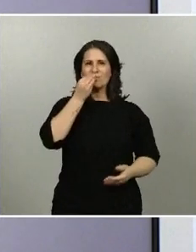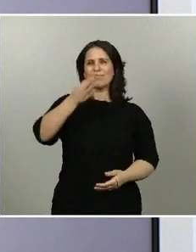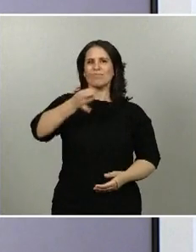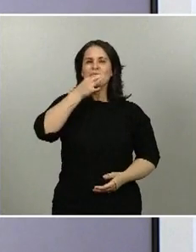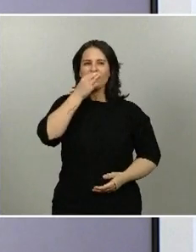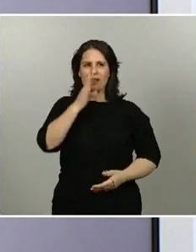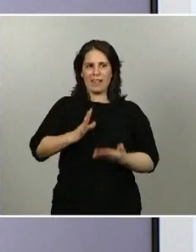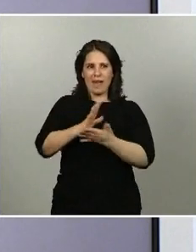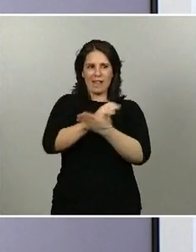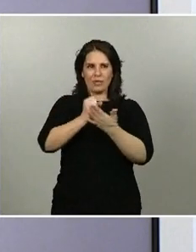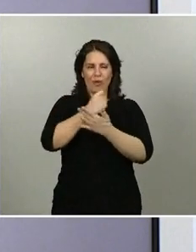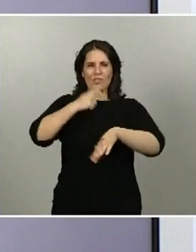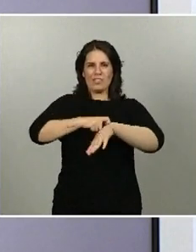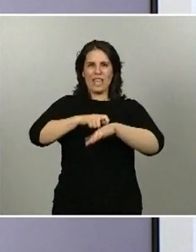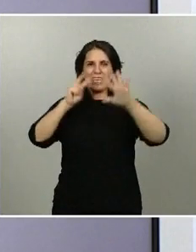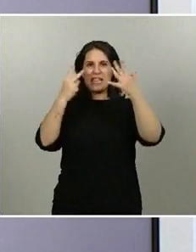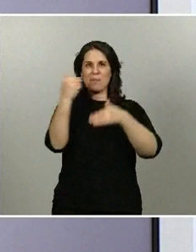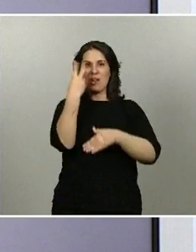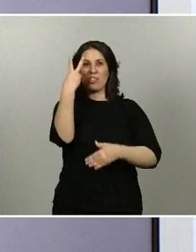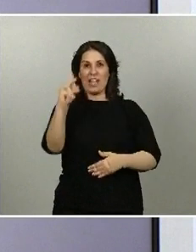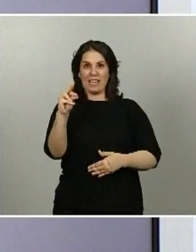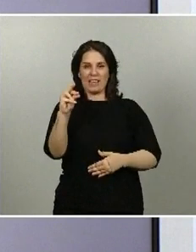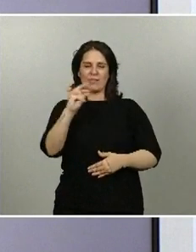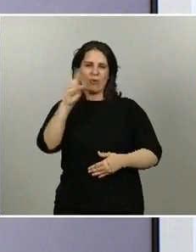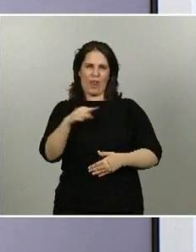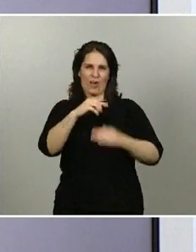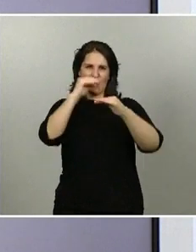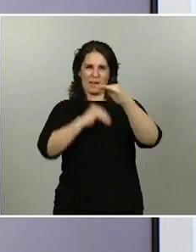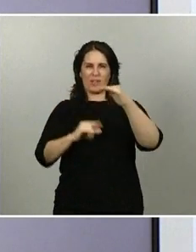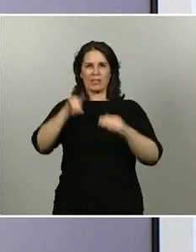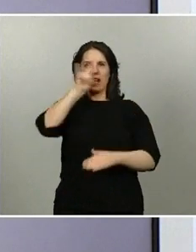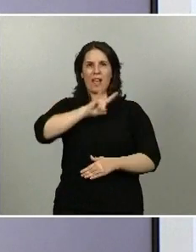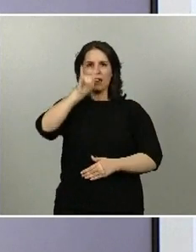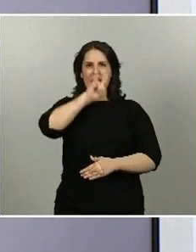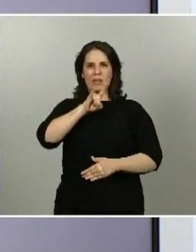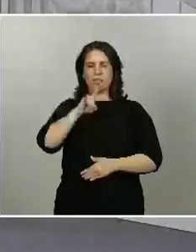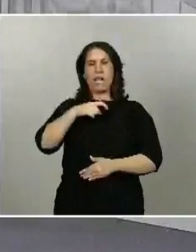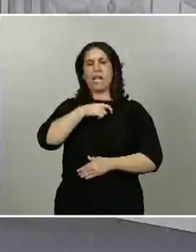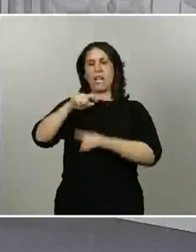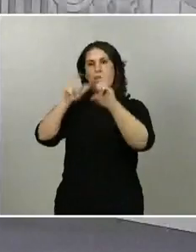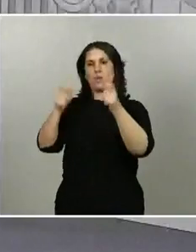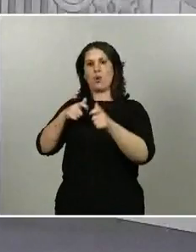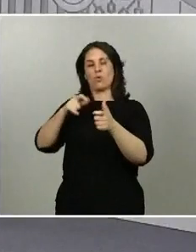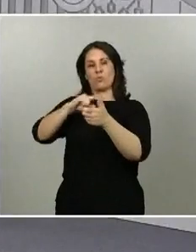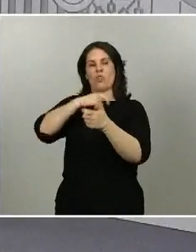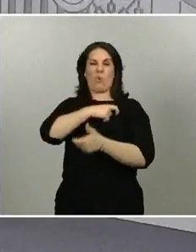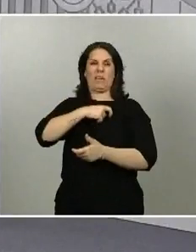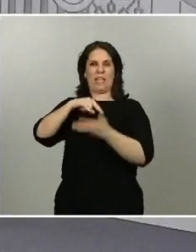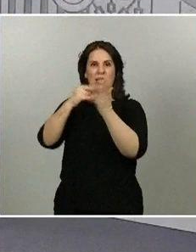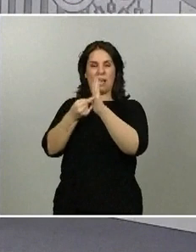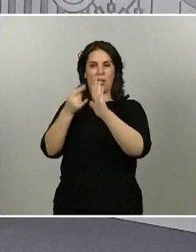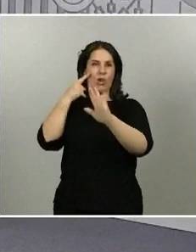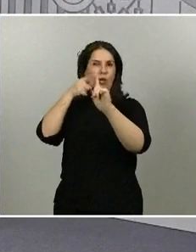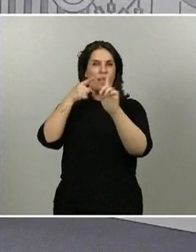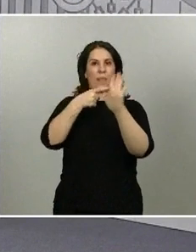Começou por ser apresentada como uma correção técnica, mas depois assumiu-se a ratificação completa dos dados. O